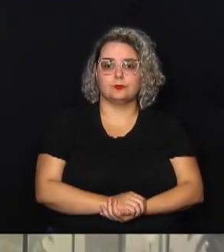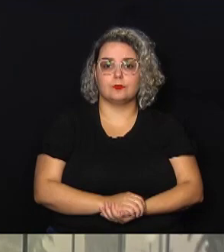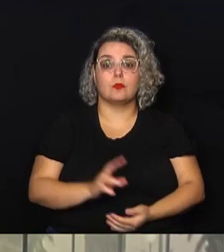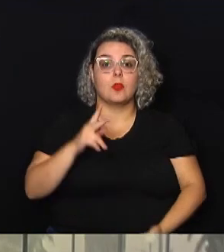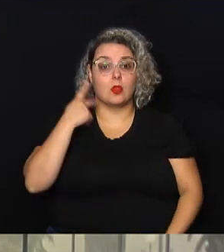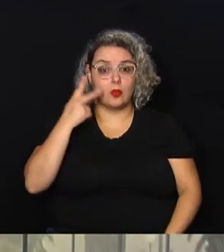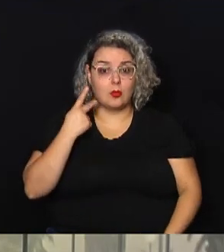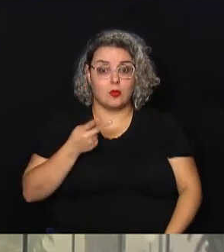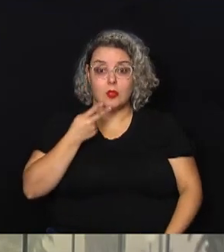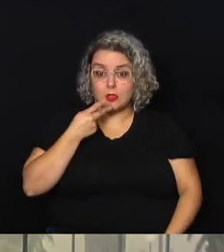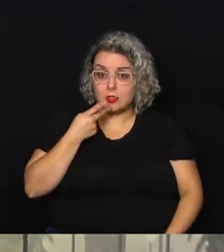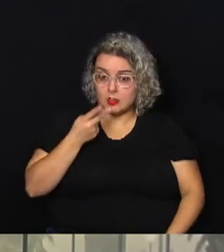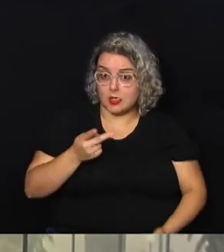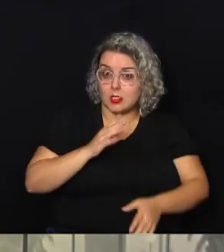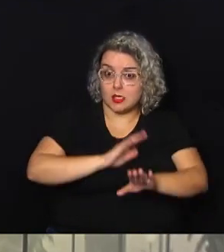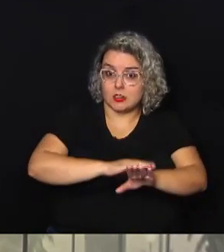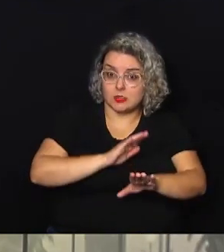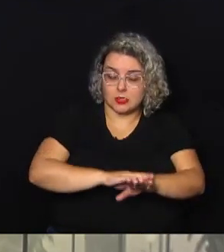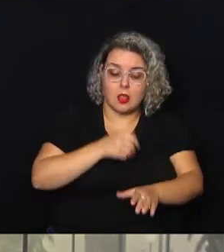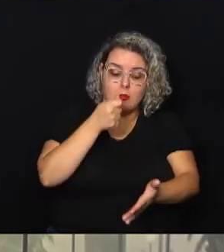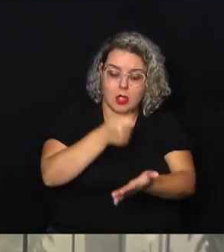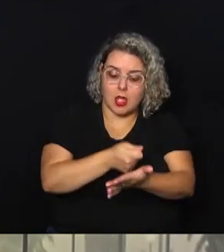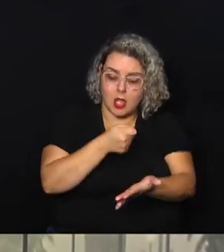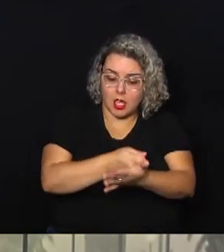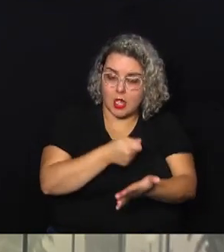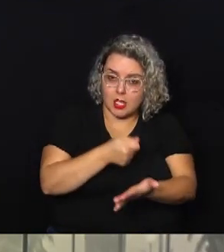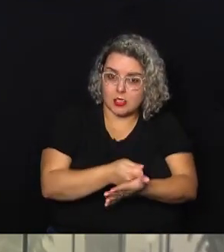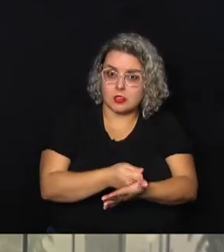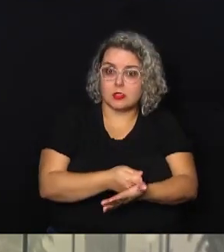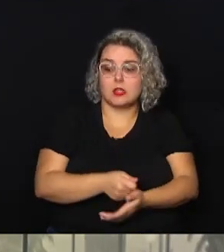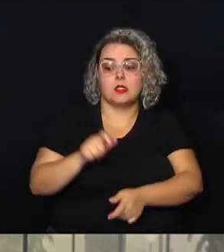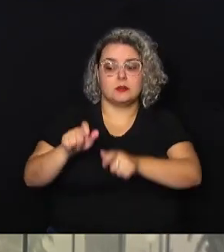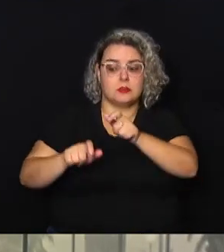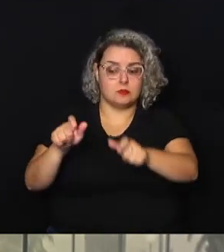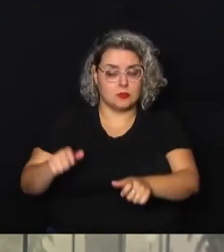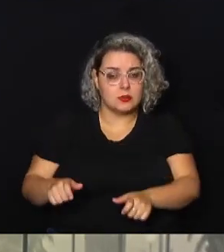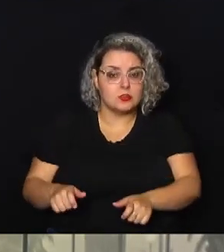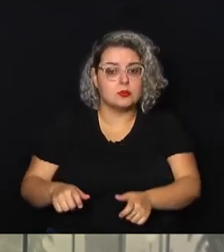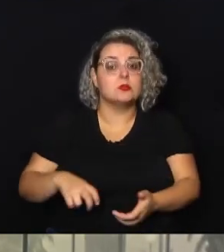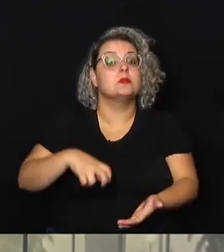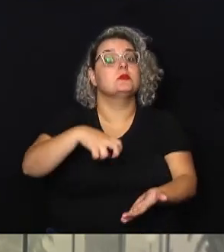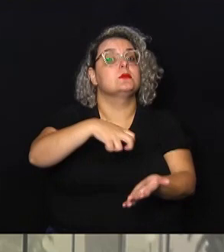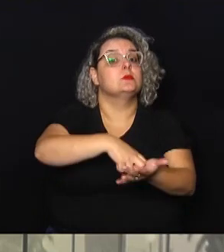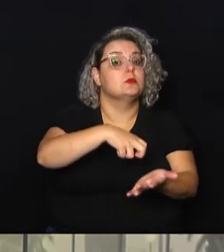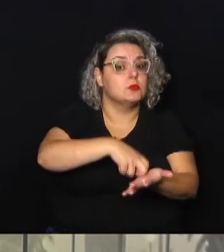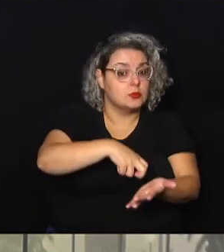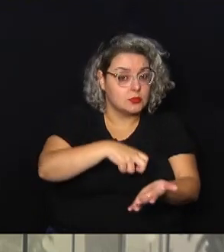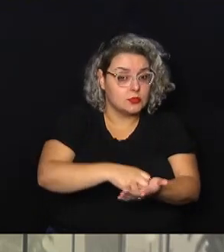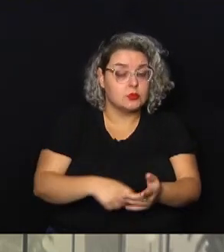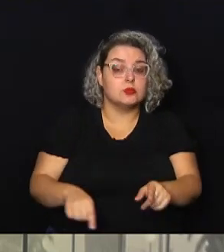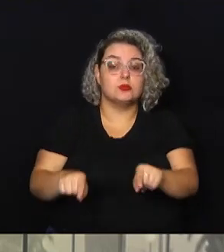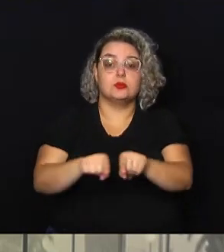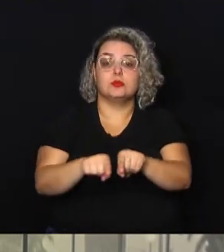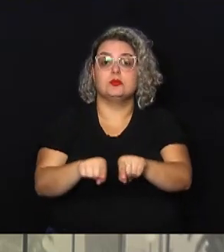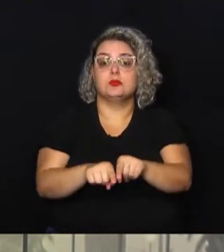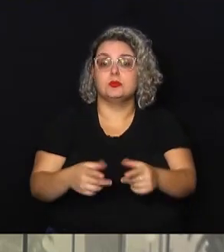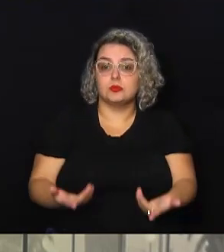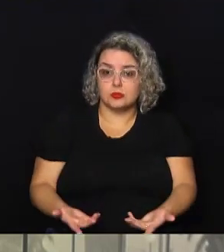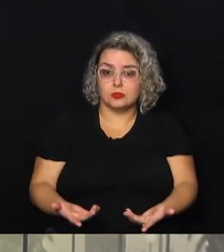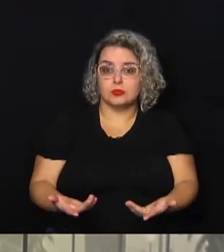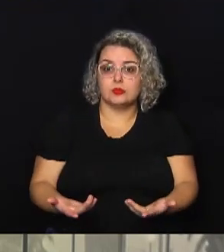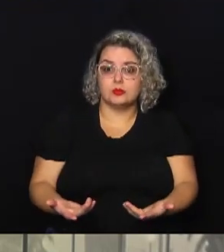vereador ainda afirma que a medida É uma garantia de que os infratores serão penalizados inclusive estuda incluir